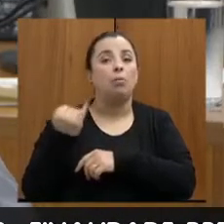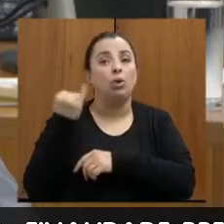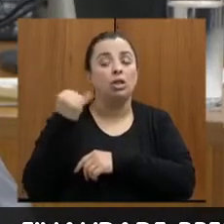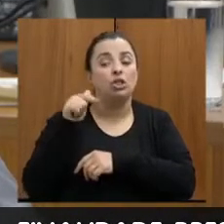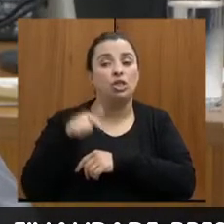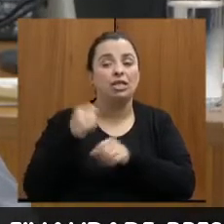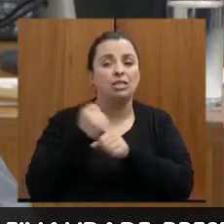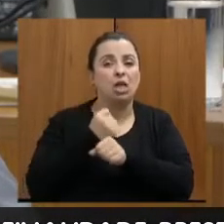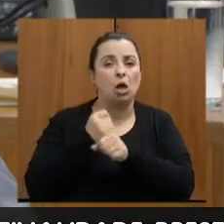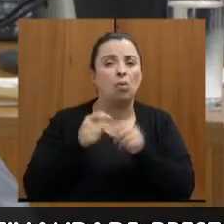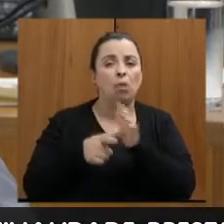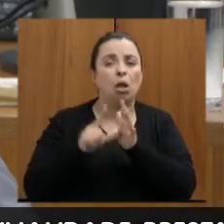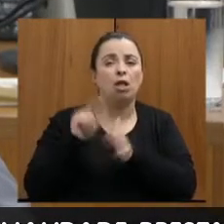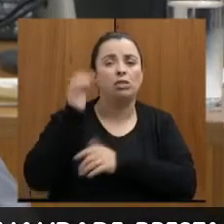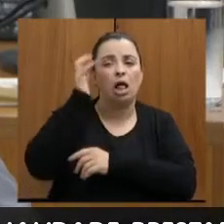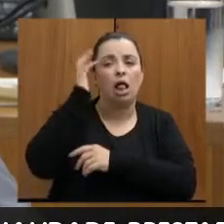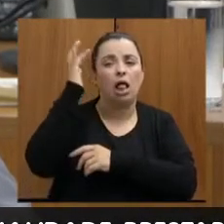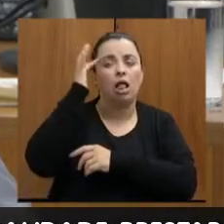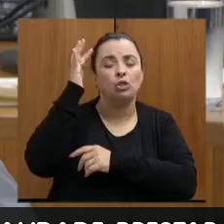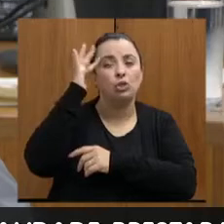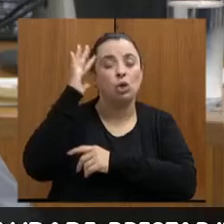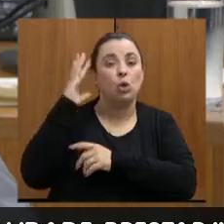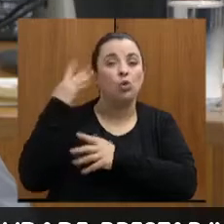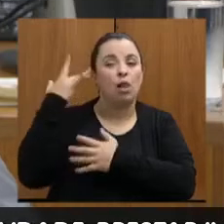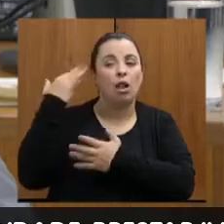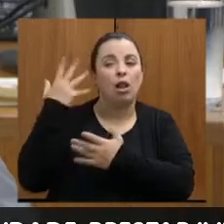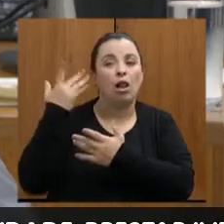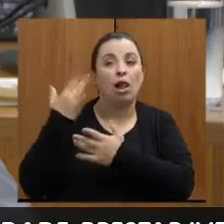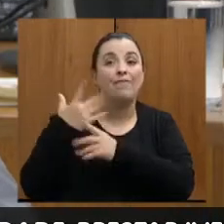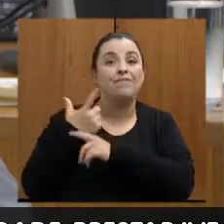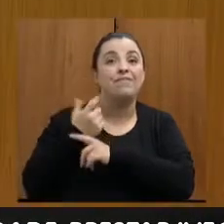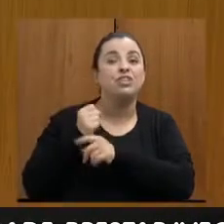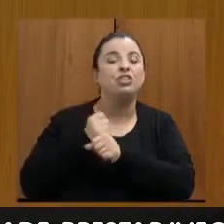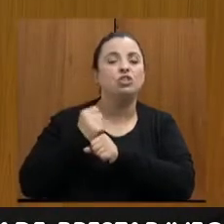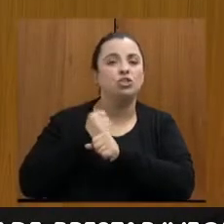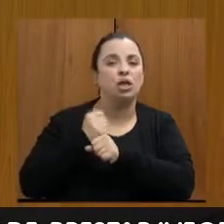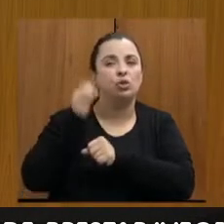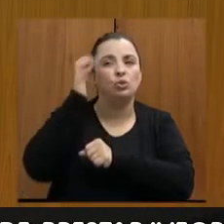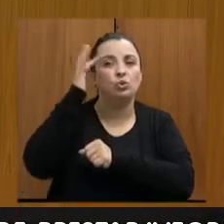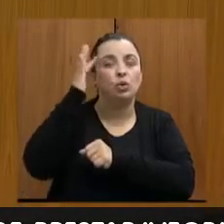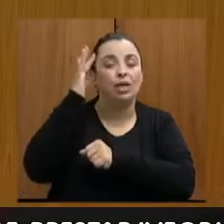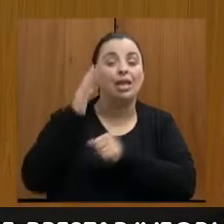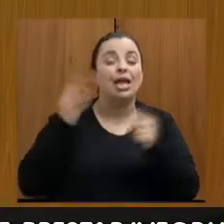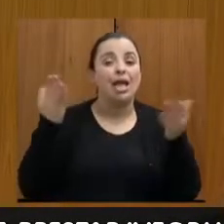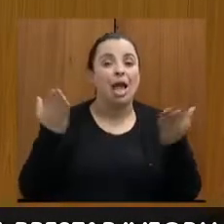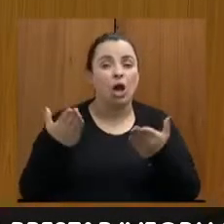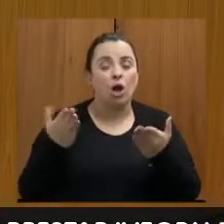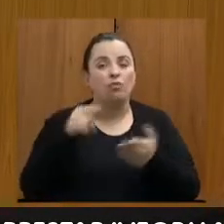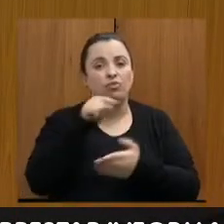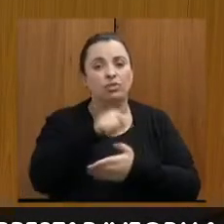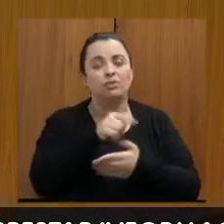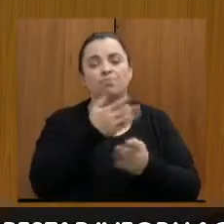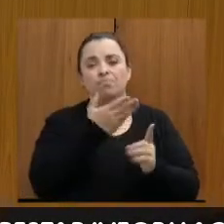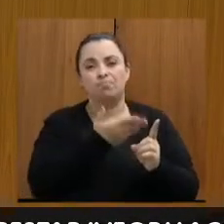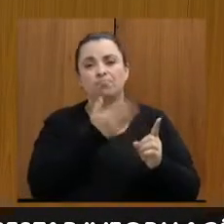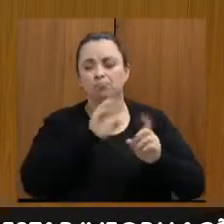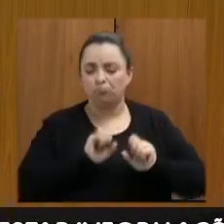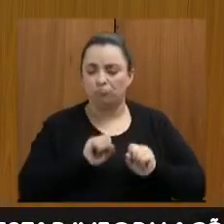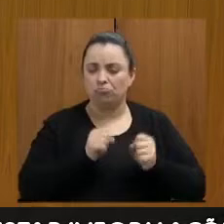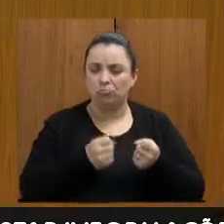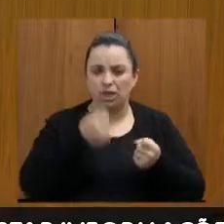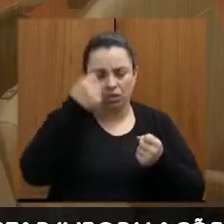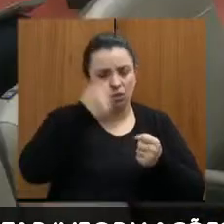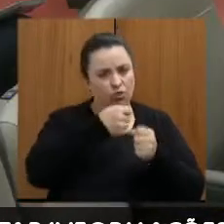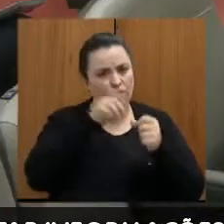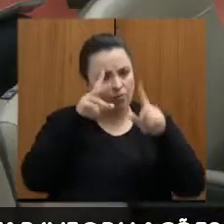durante mais de 20 anos eu quero agradecer o empenho né de vossa excelência Gabriel tava